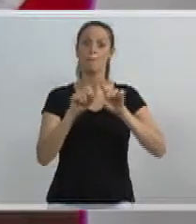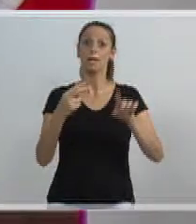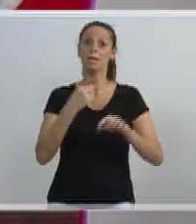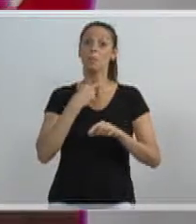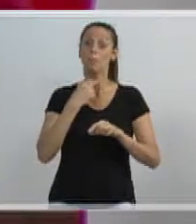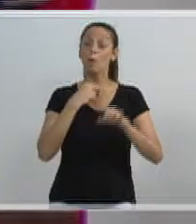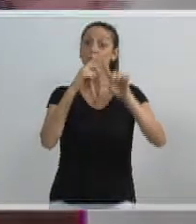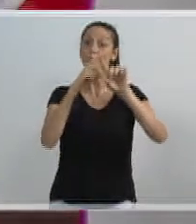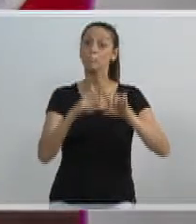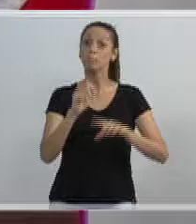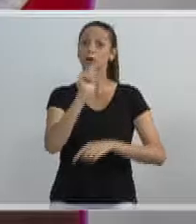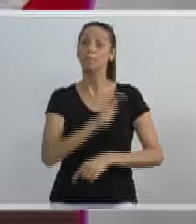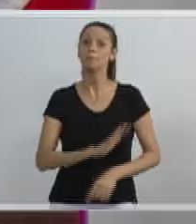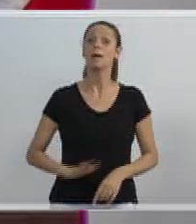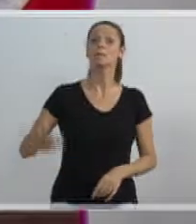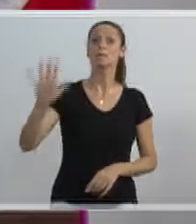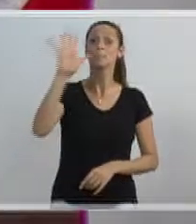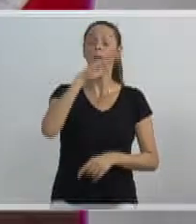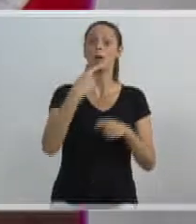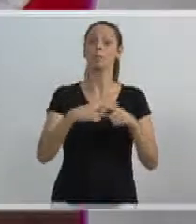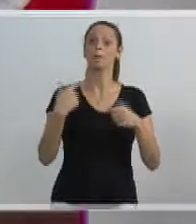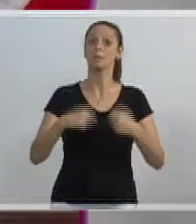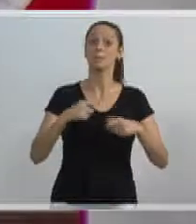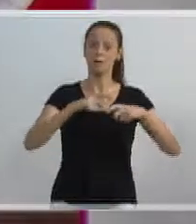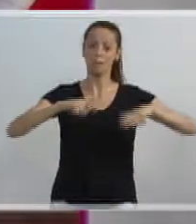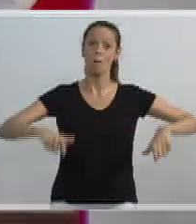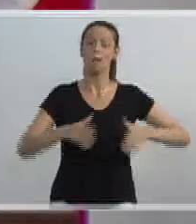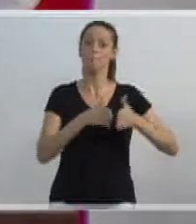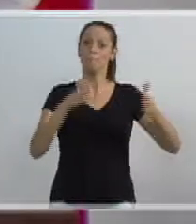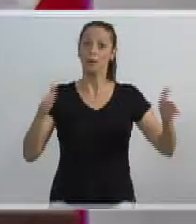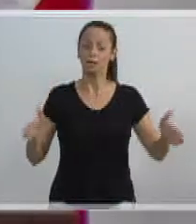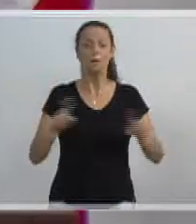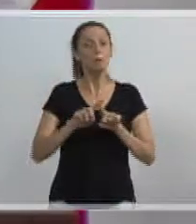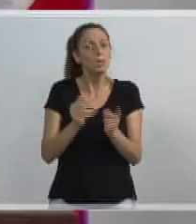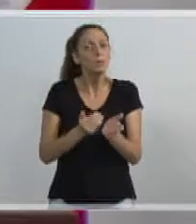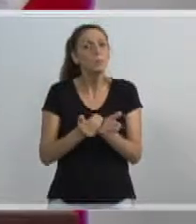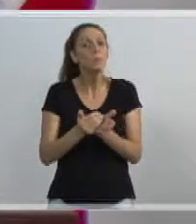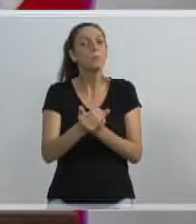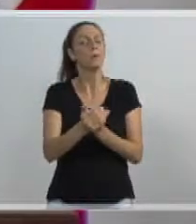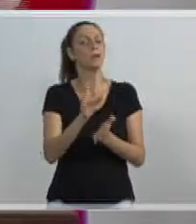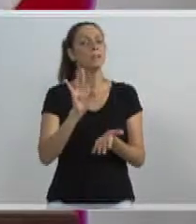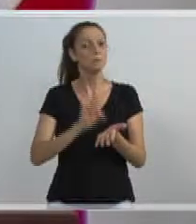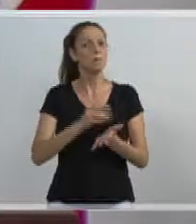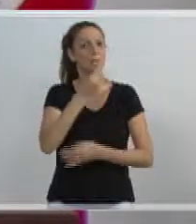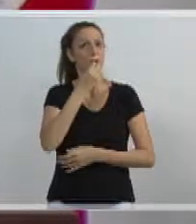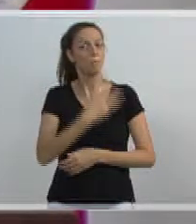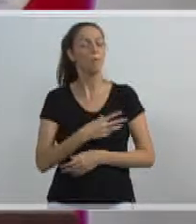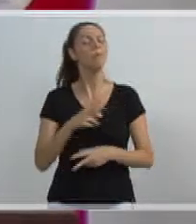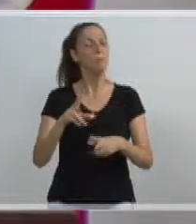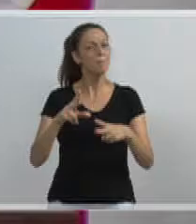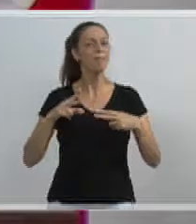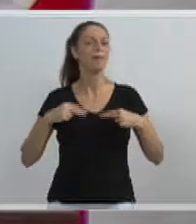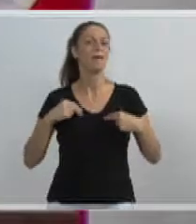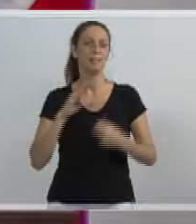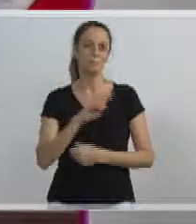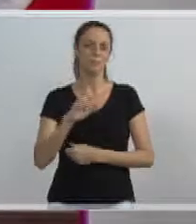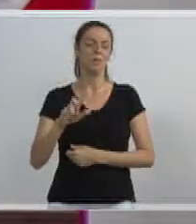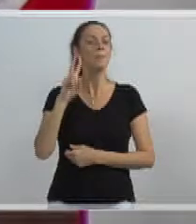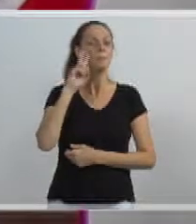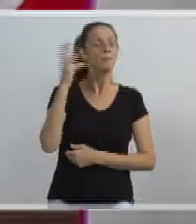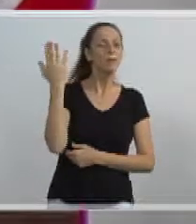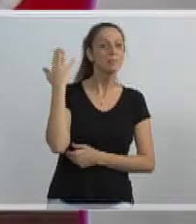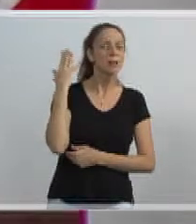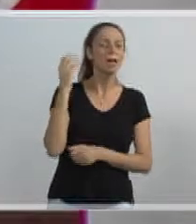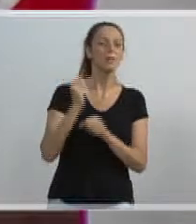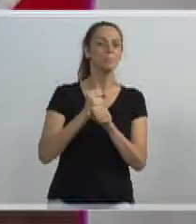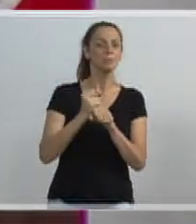a quadra daí teria que ser aumentada. Mas estão de parabéns por esse começo, Blumenau precisa, Blumenau merece. Que nem eu falei muito bem, quem lembra do Fabril na década de 80,